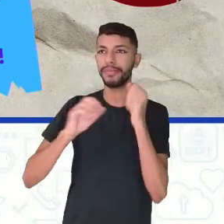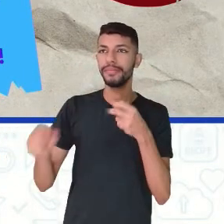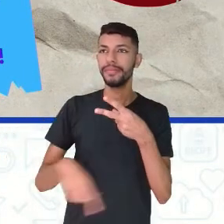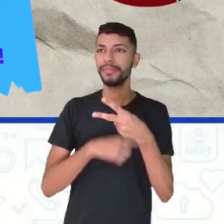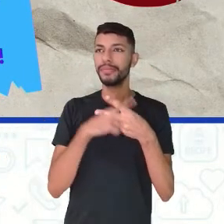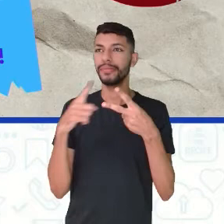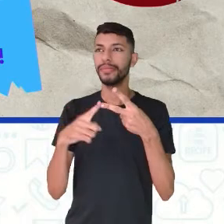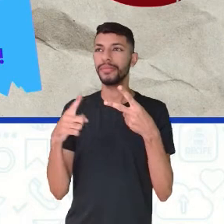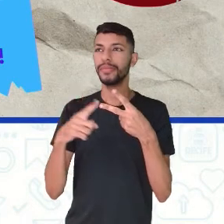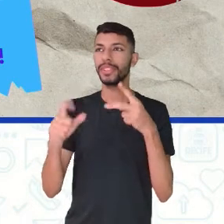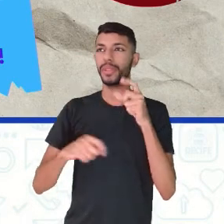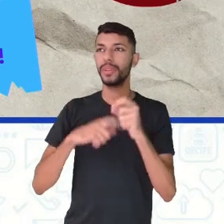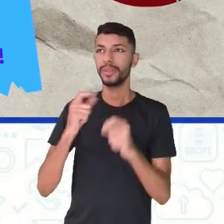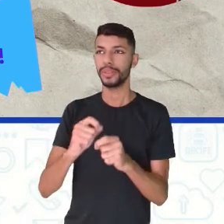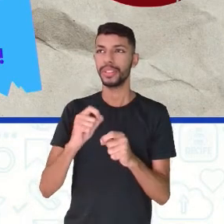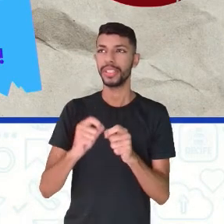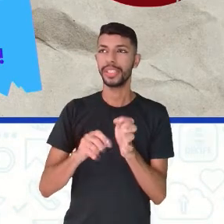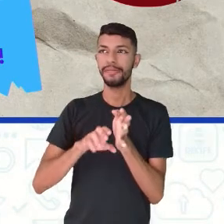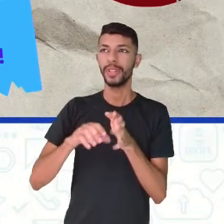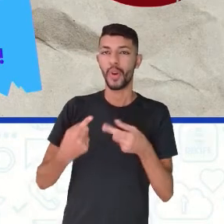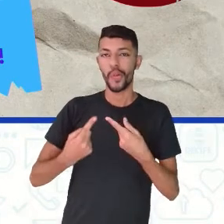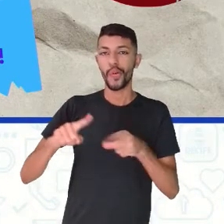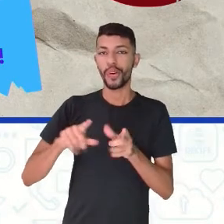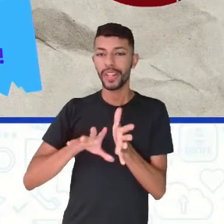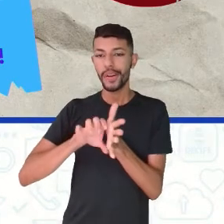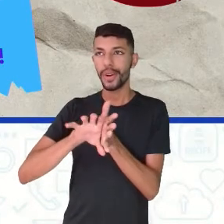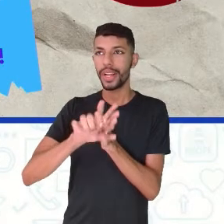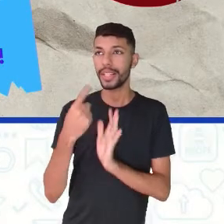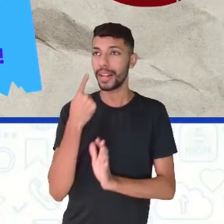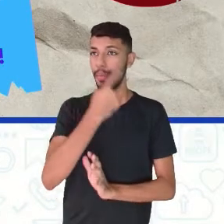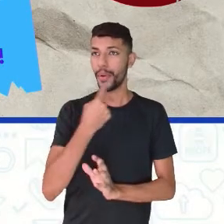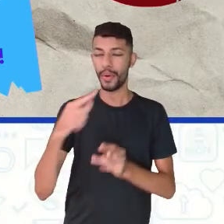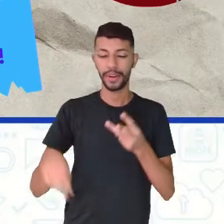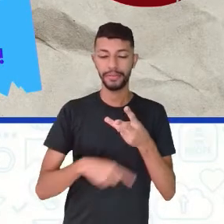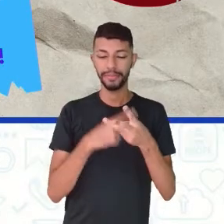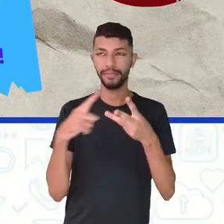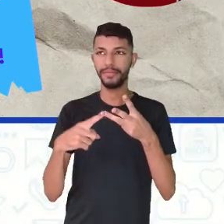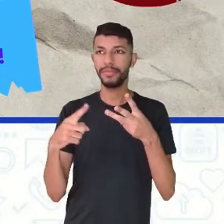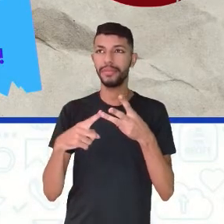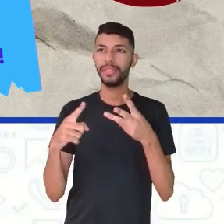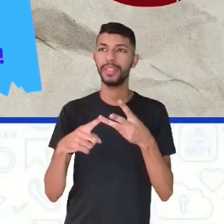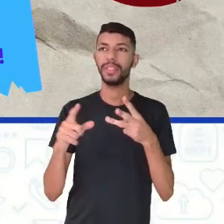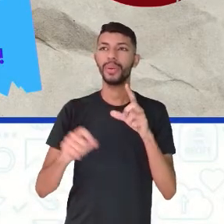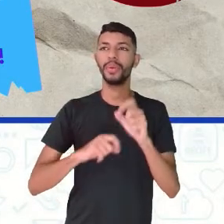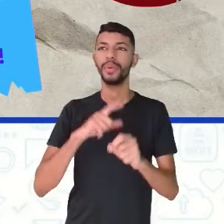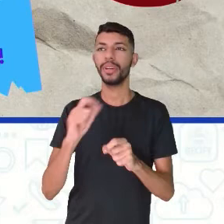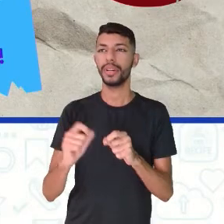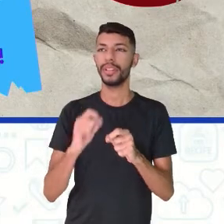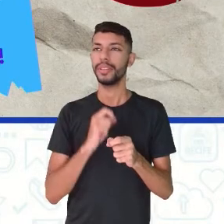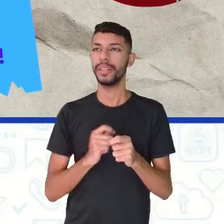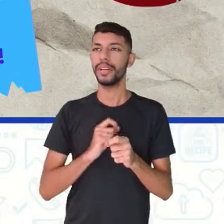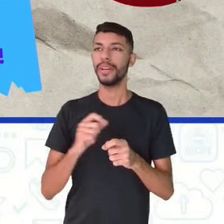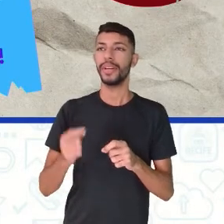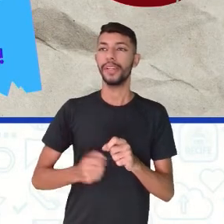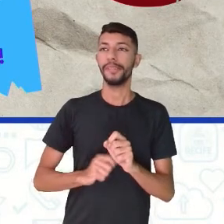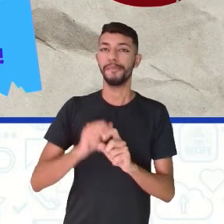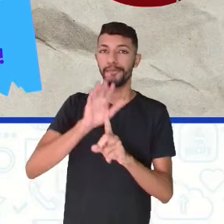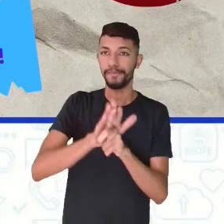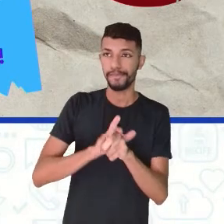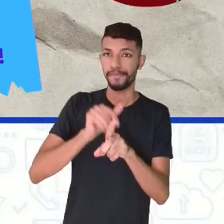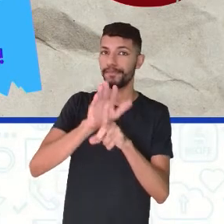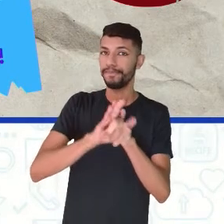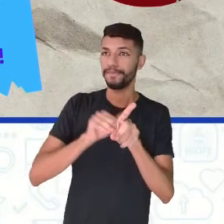bucal, as doenças inflamatórias do intestino e o abuso e exploração sexual contra crianças e